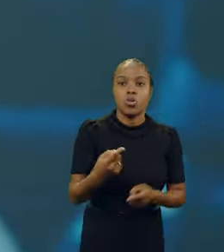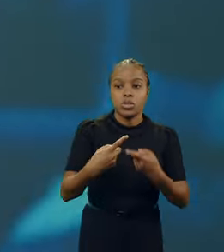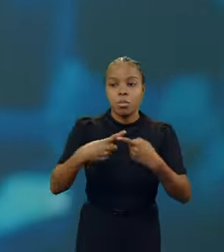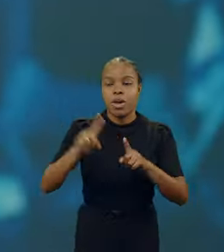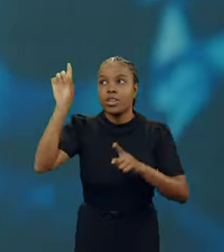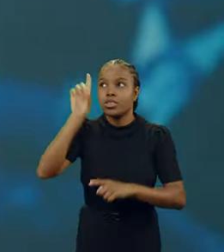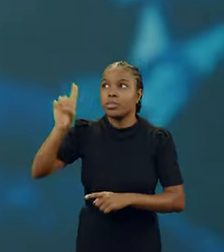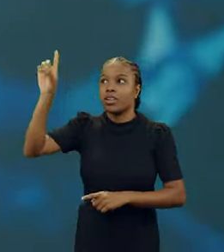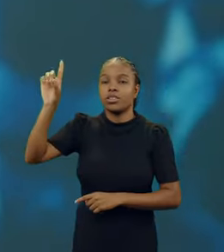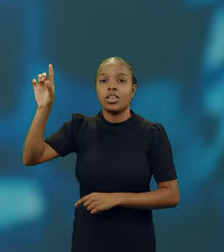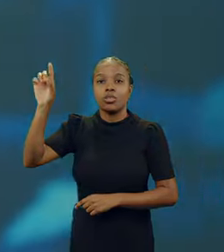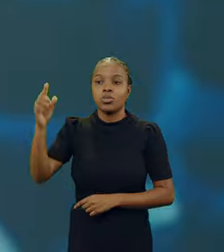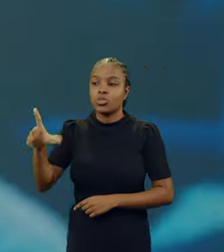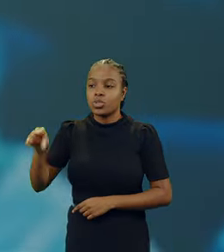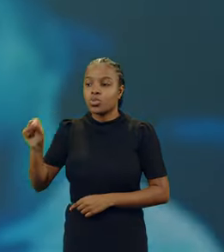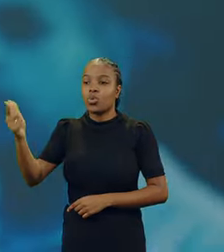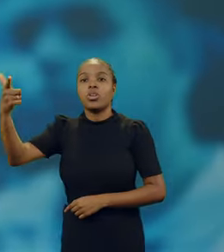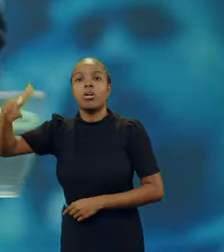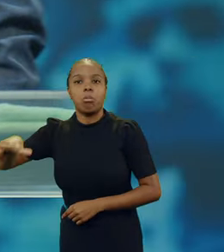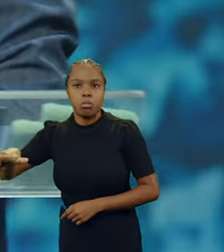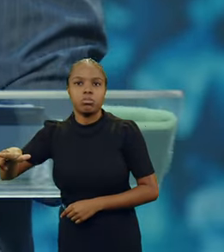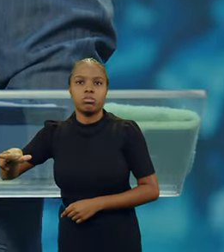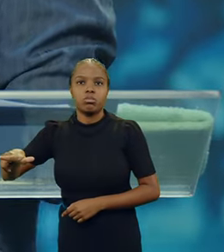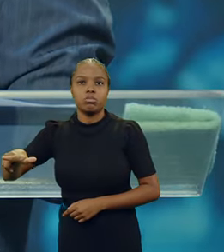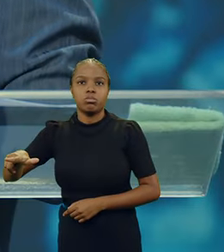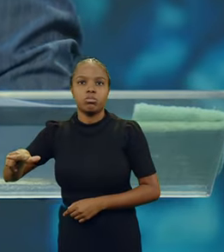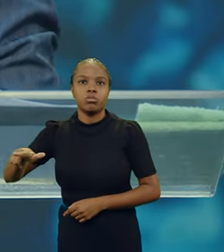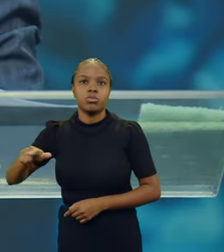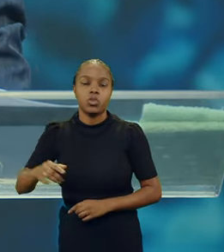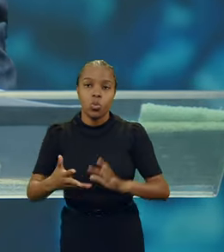ser Esaú, mas para Deus é Jacó.